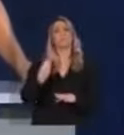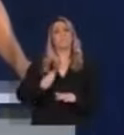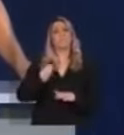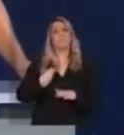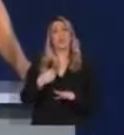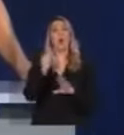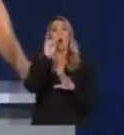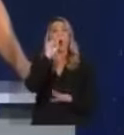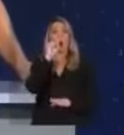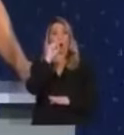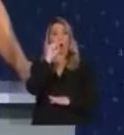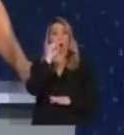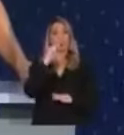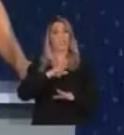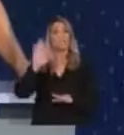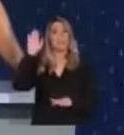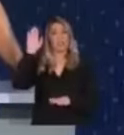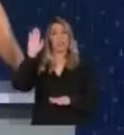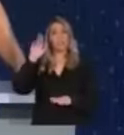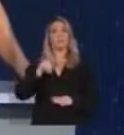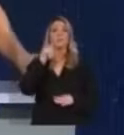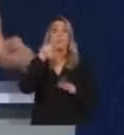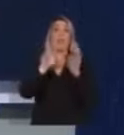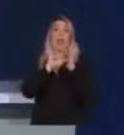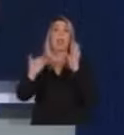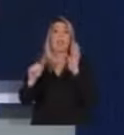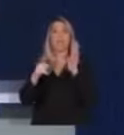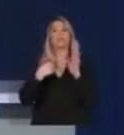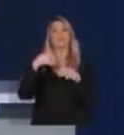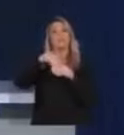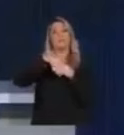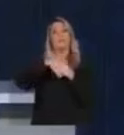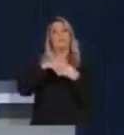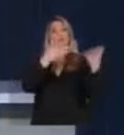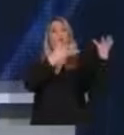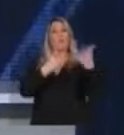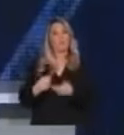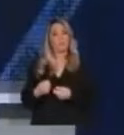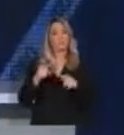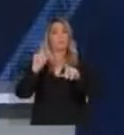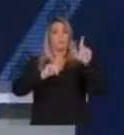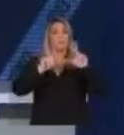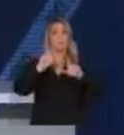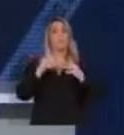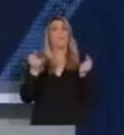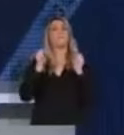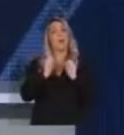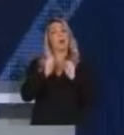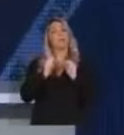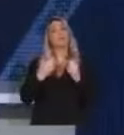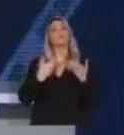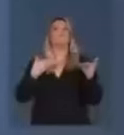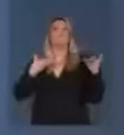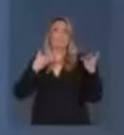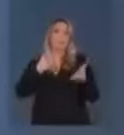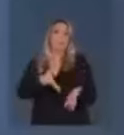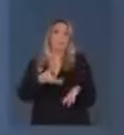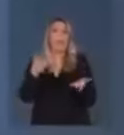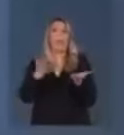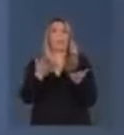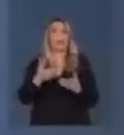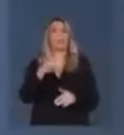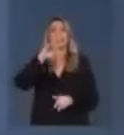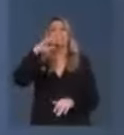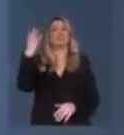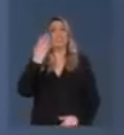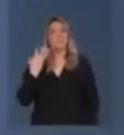os oito candidatos que de acordo com a lei eleitoral e a convite da Rede TV podem participar deste debate Jandira feg